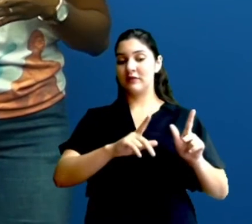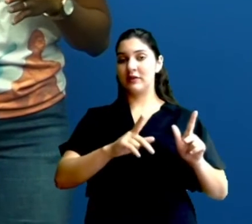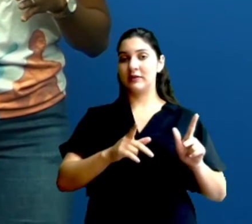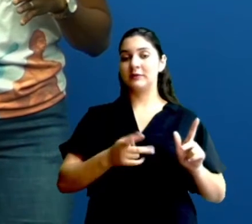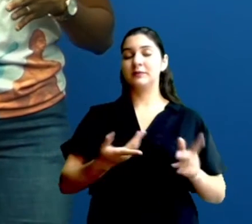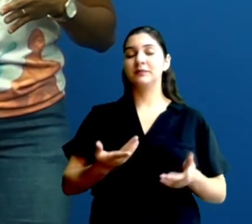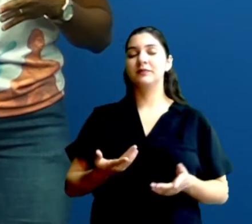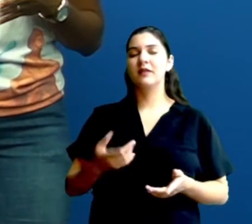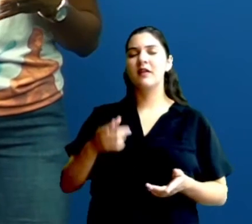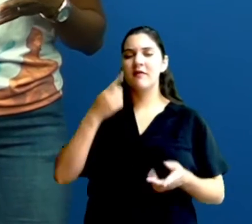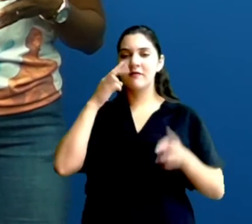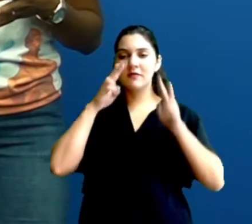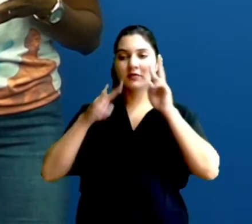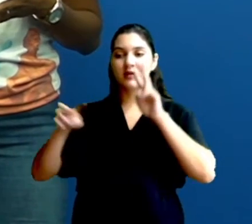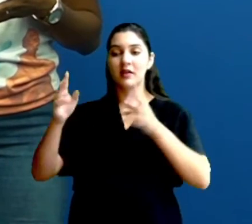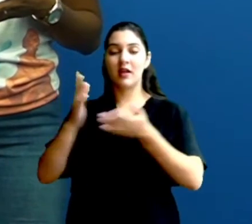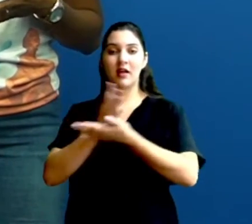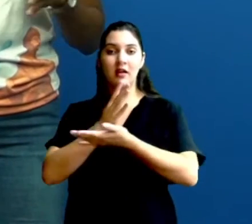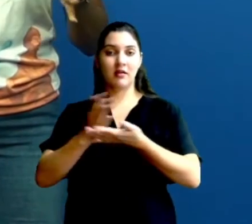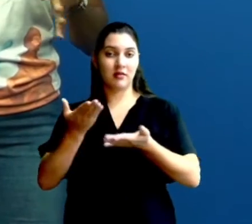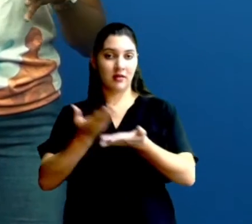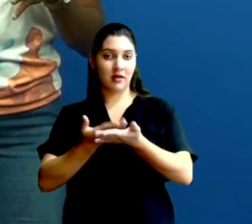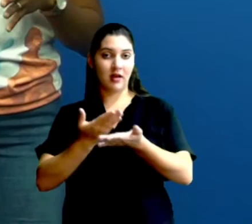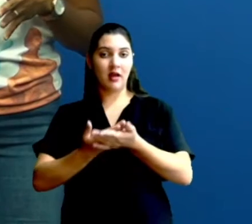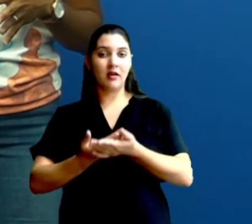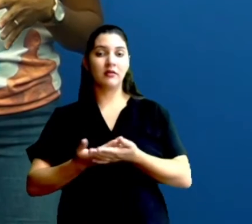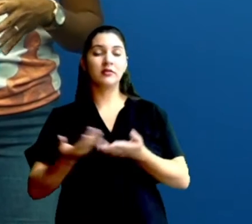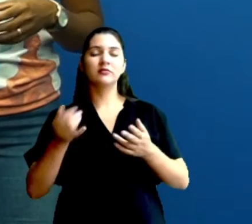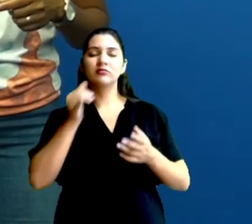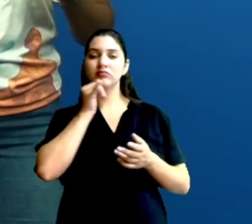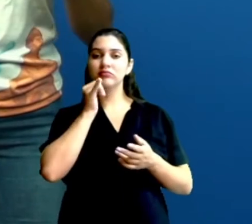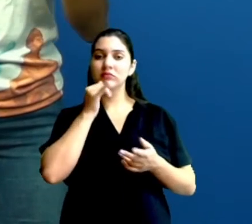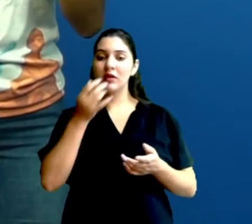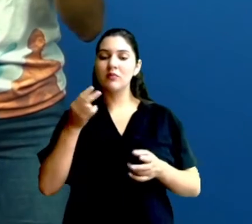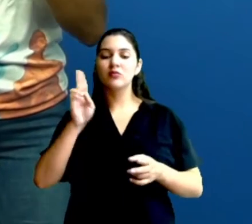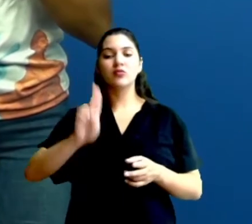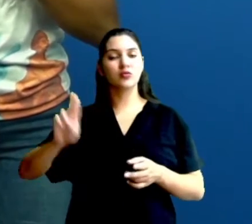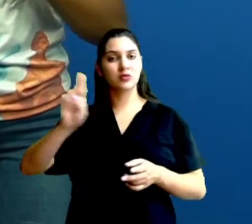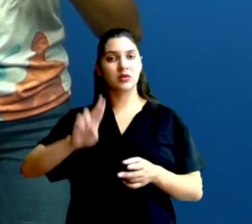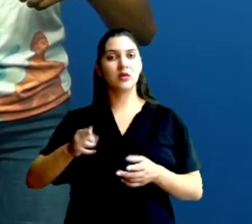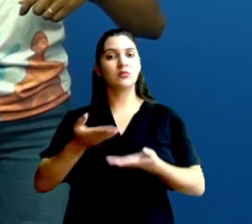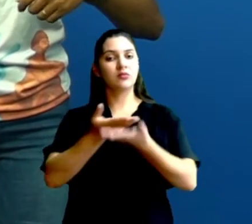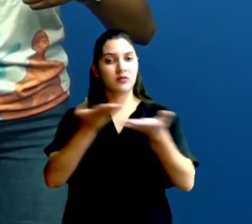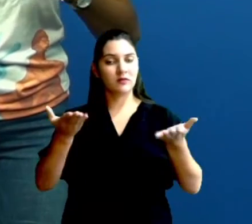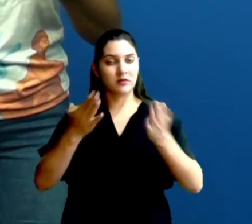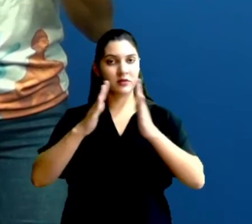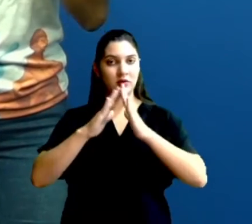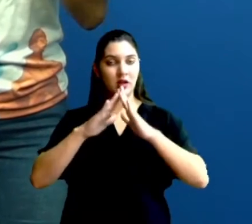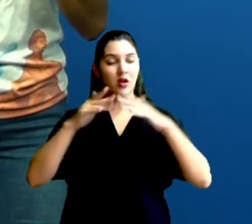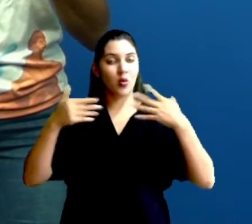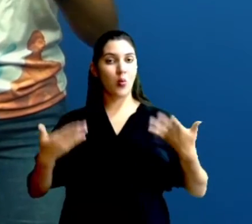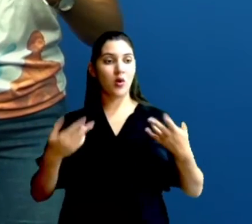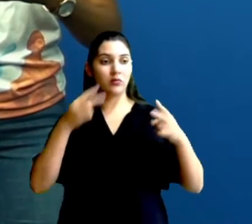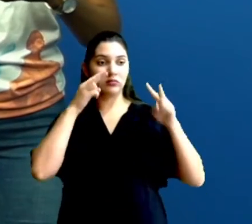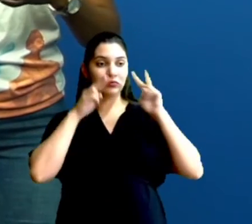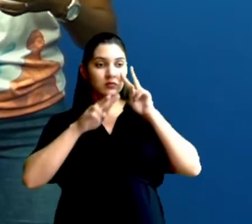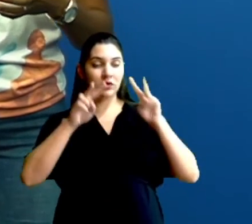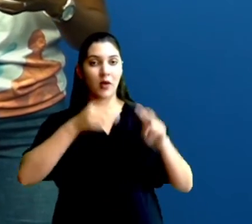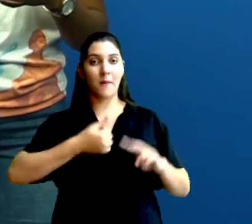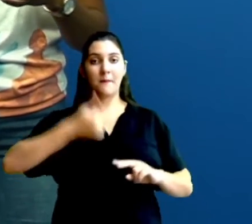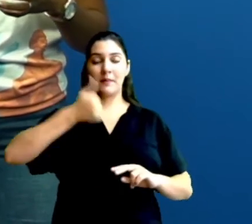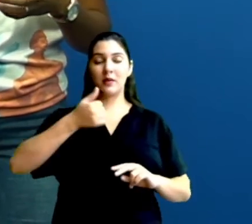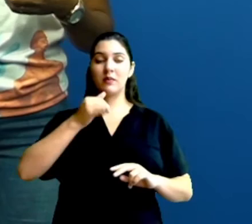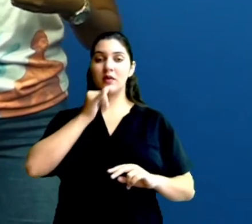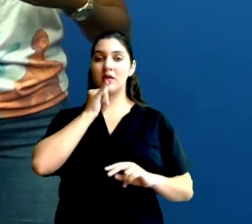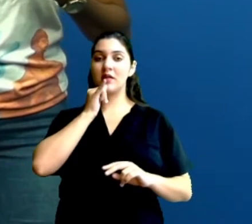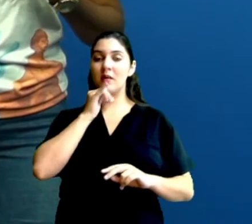durante a aula alguns exemplos disso aí, que nós utilizamos e que você aí de casa, quando vê o primeiro exemplo, você